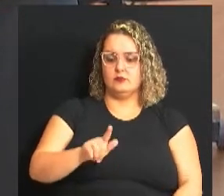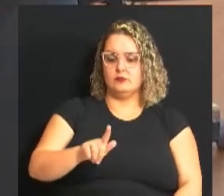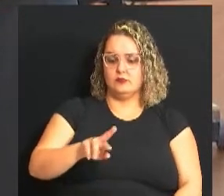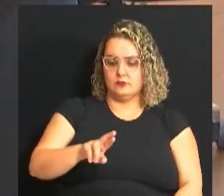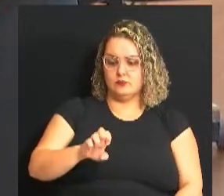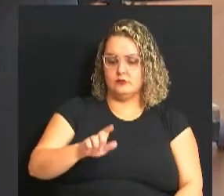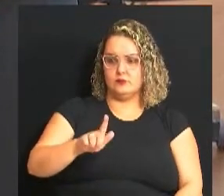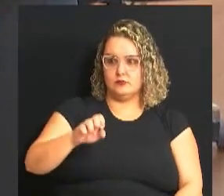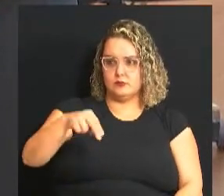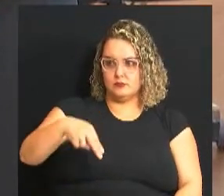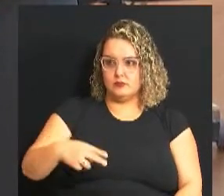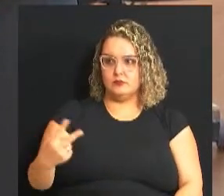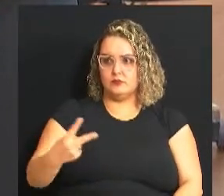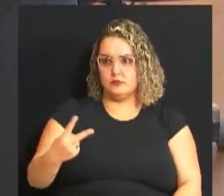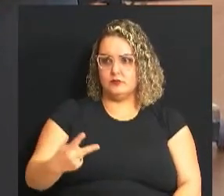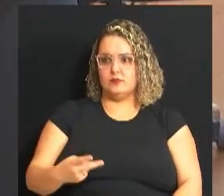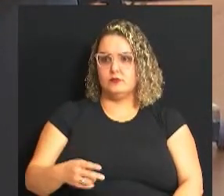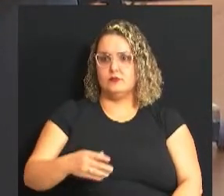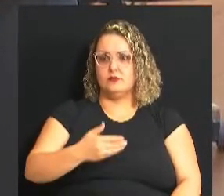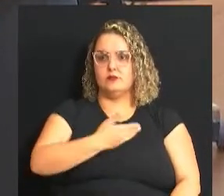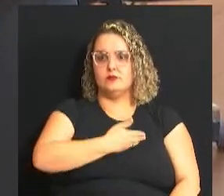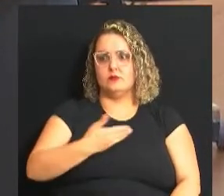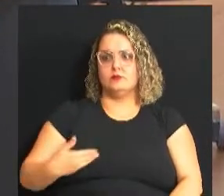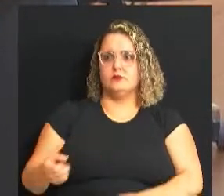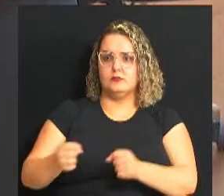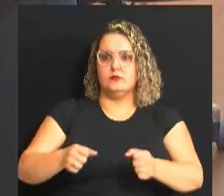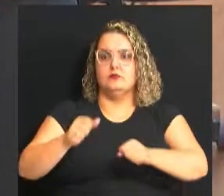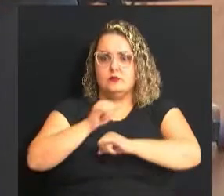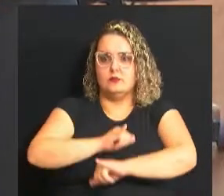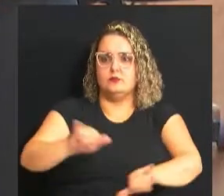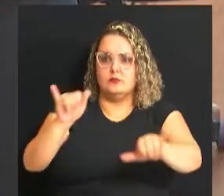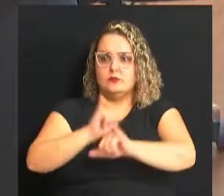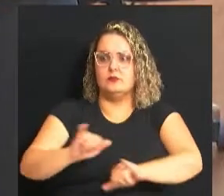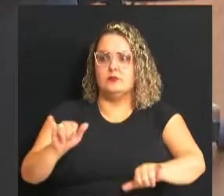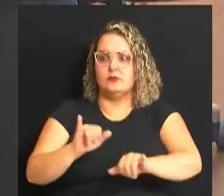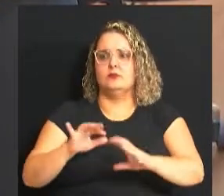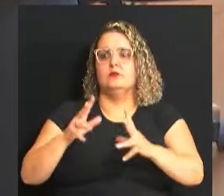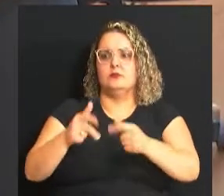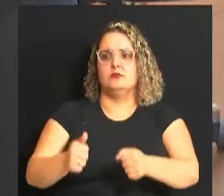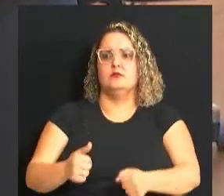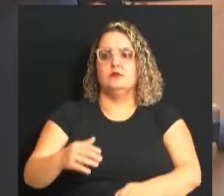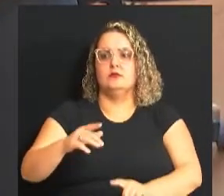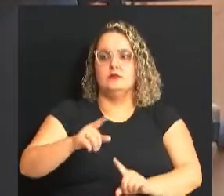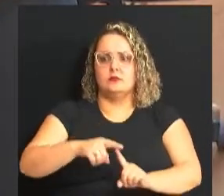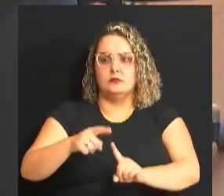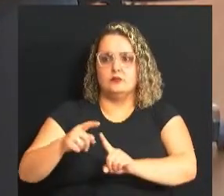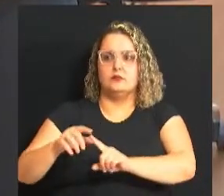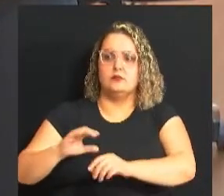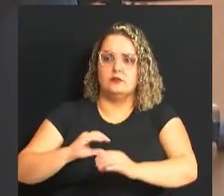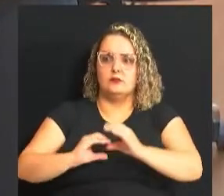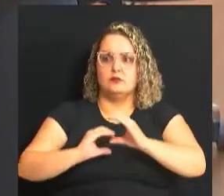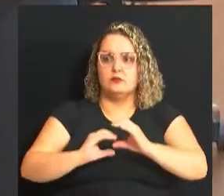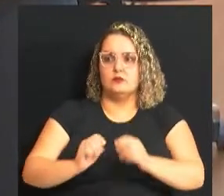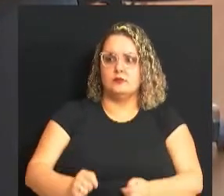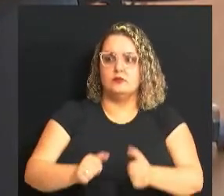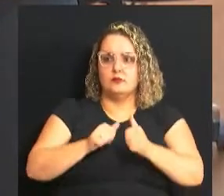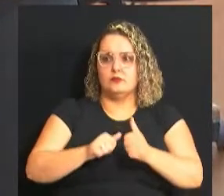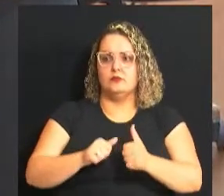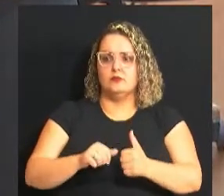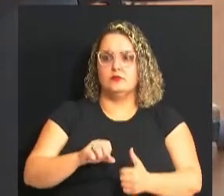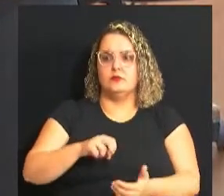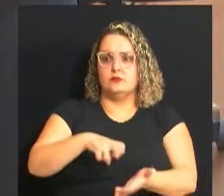deve promover ampla divulgação do programa em todos os meios de comunicação existentes, alertando para os benefícios e sanções